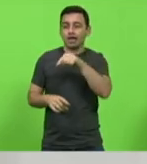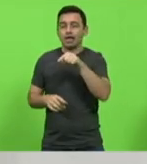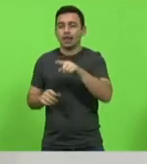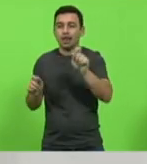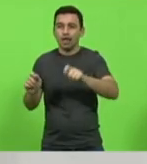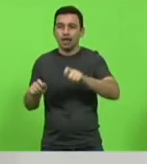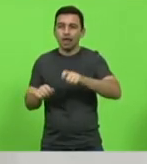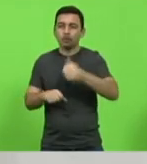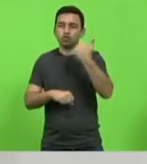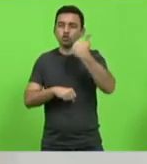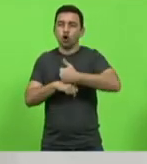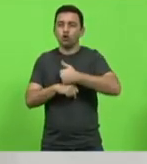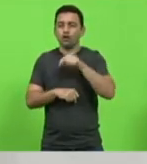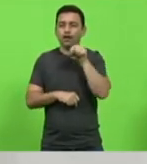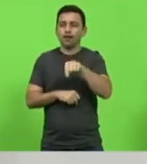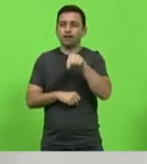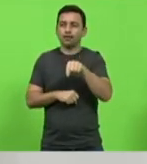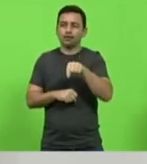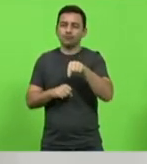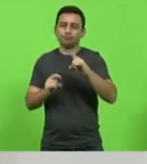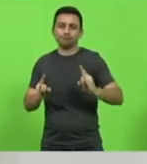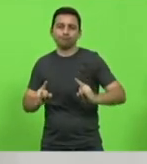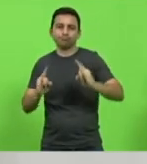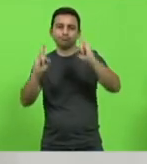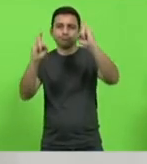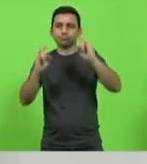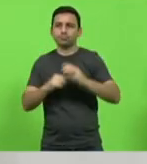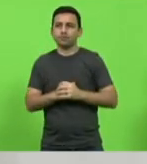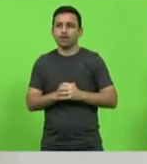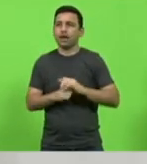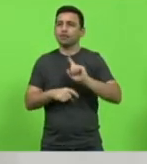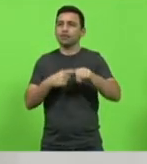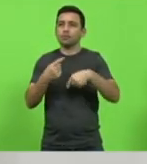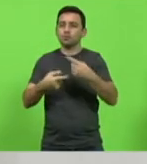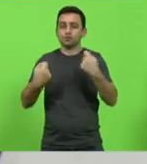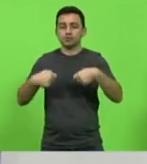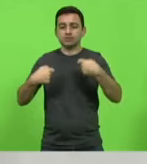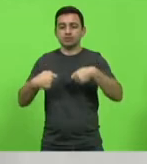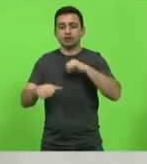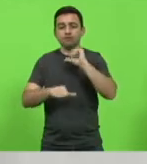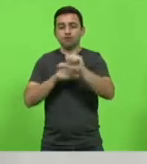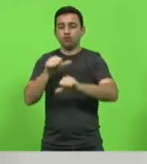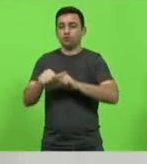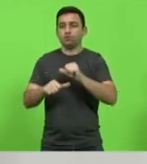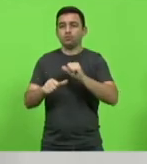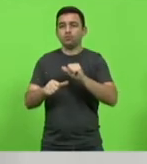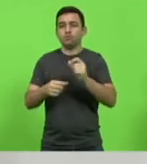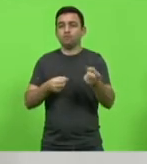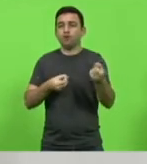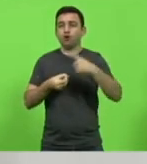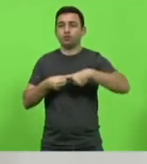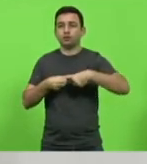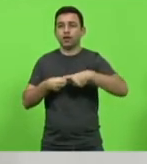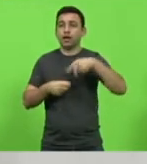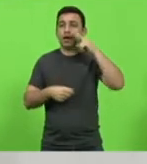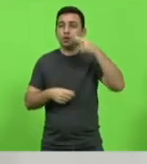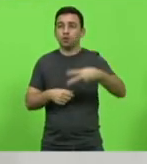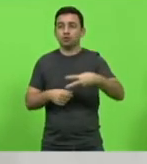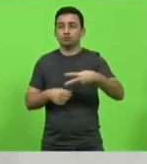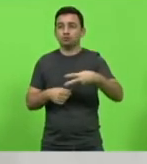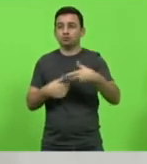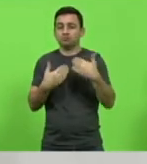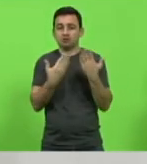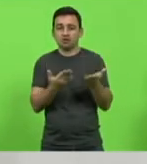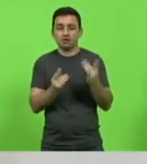como diz o deputado Titão tiveram que diz fritar o ovo voltar atrás e reconhecer que o